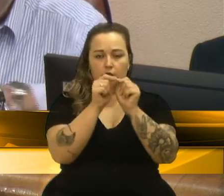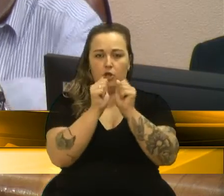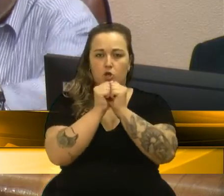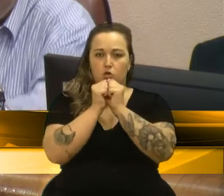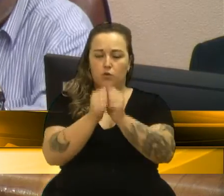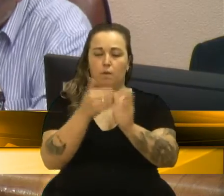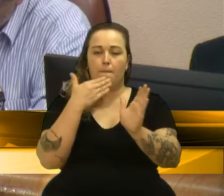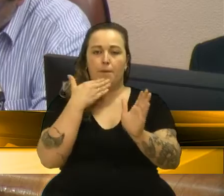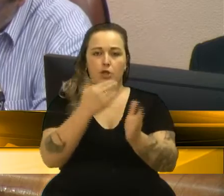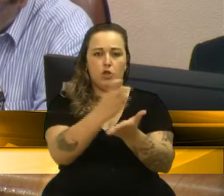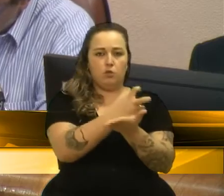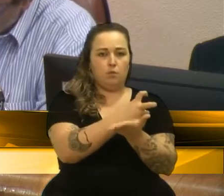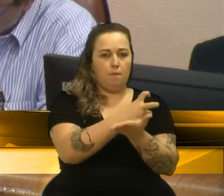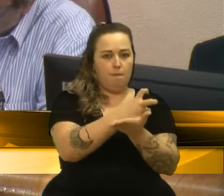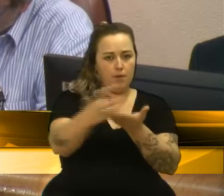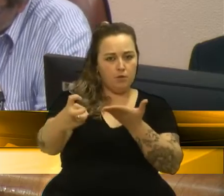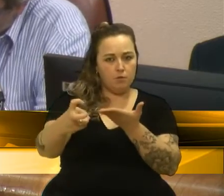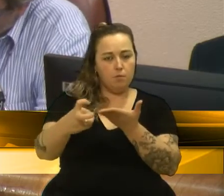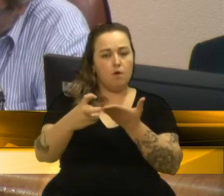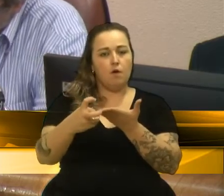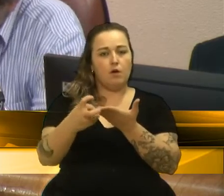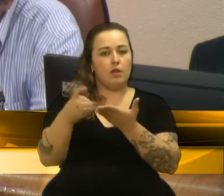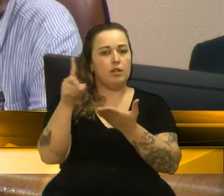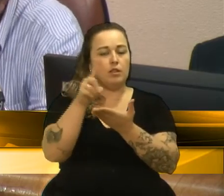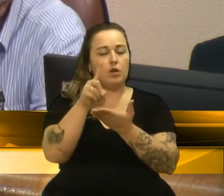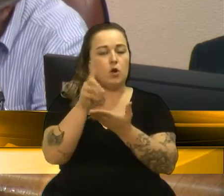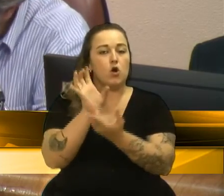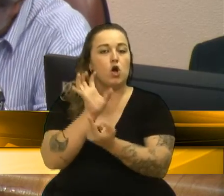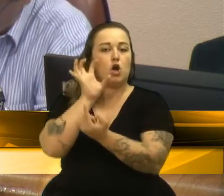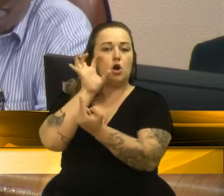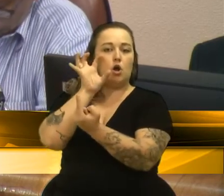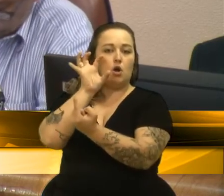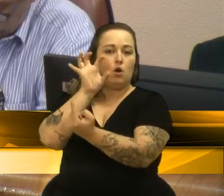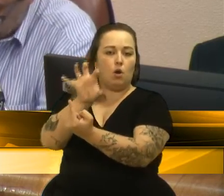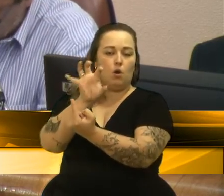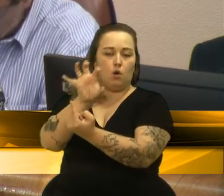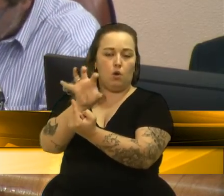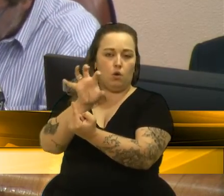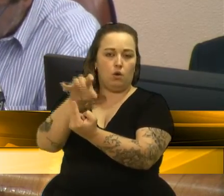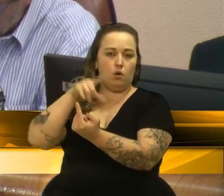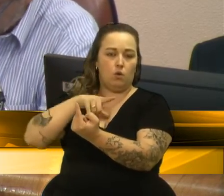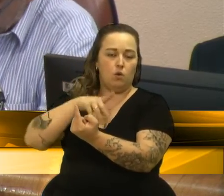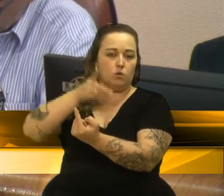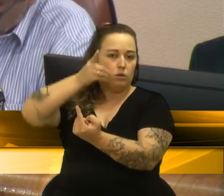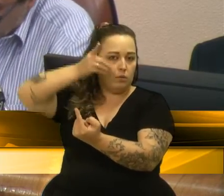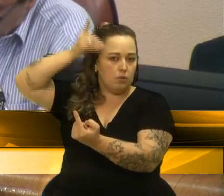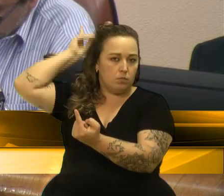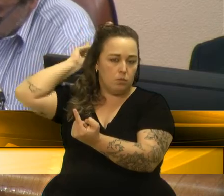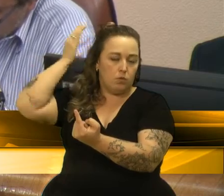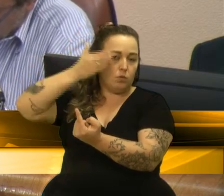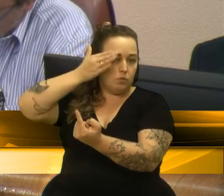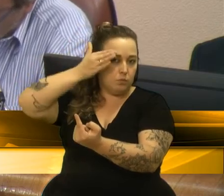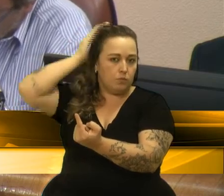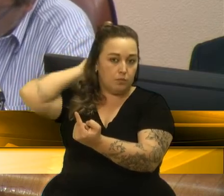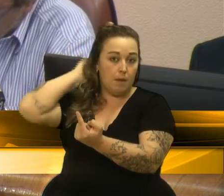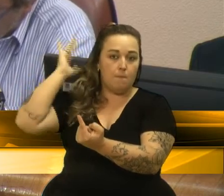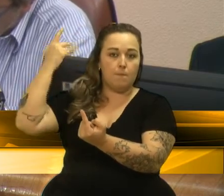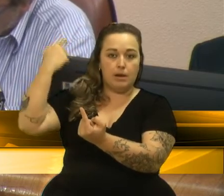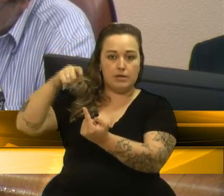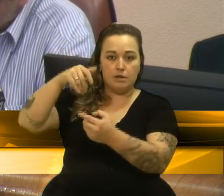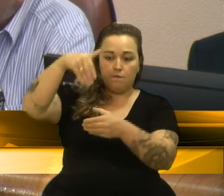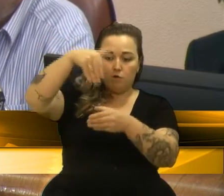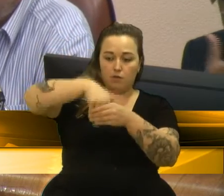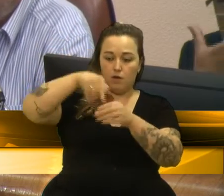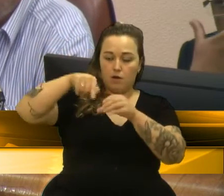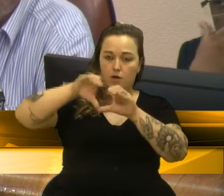de impeachment em desfavor do prefeito municipal de Caxias do Sul, senhor Daniel Antônio Guerra, seja votado por essa Casa